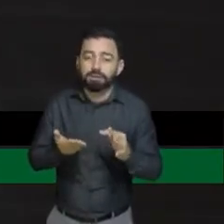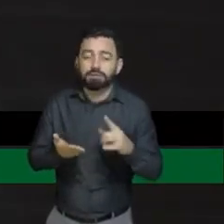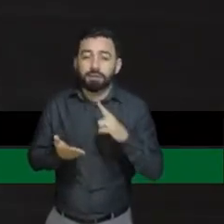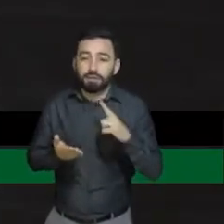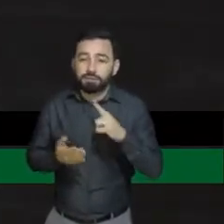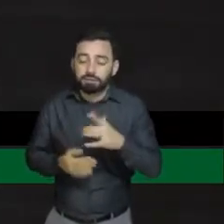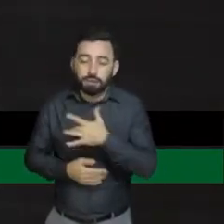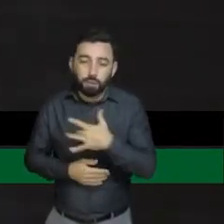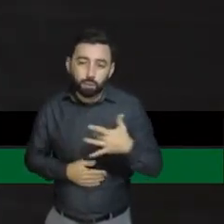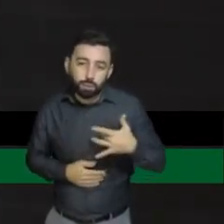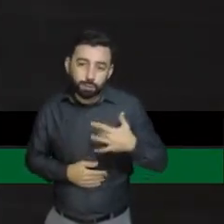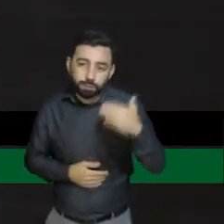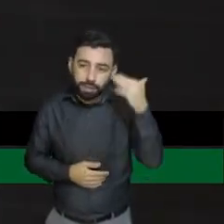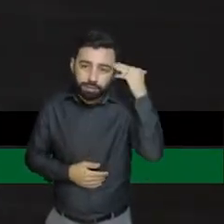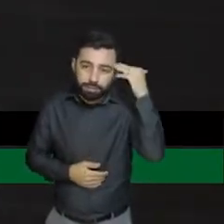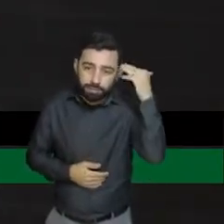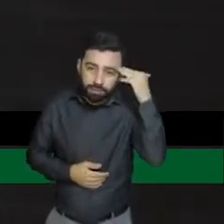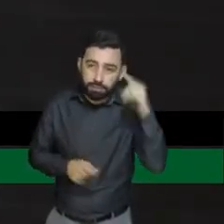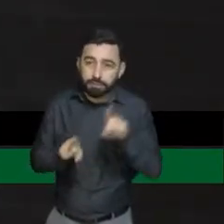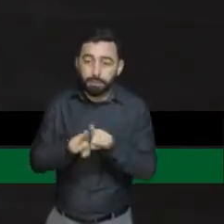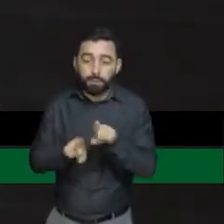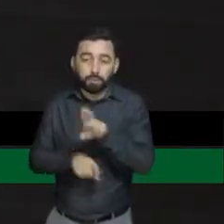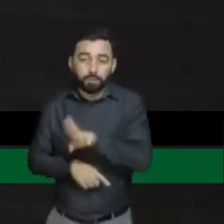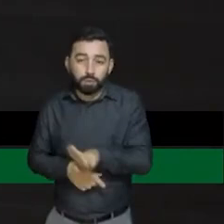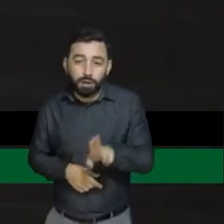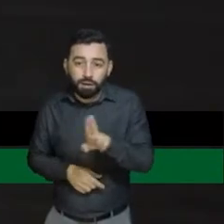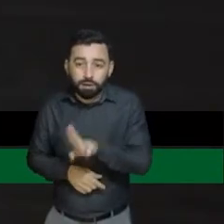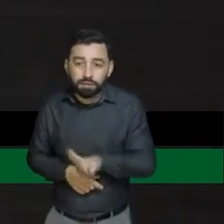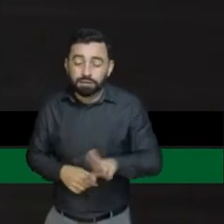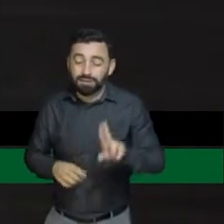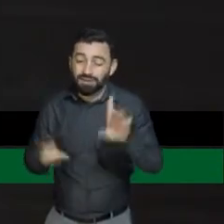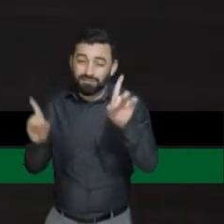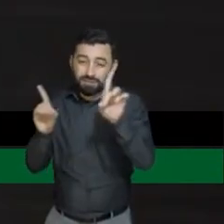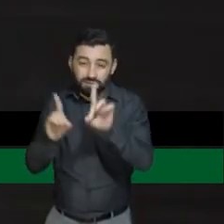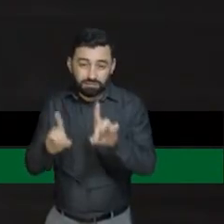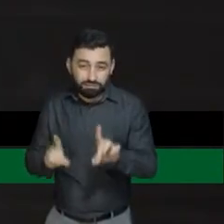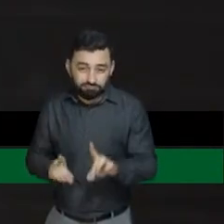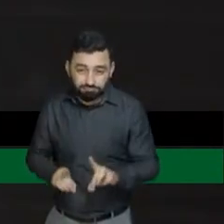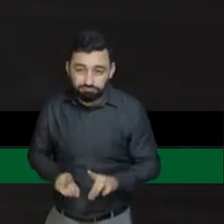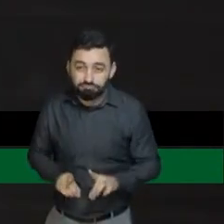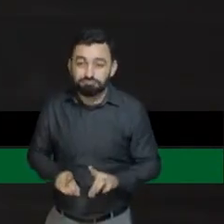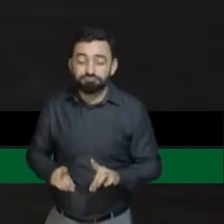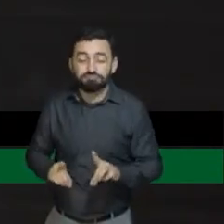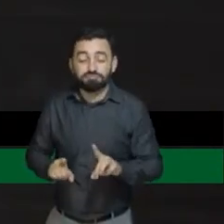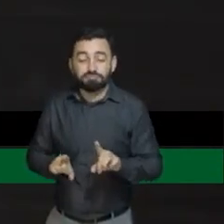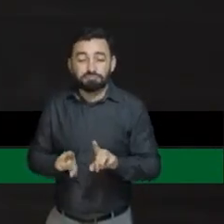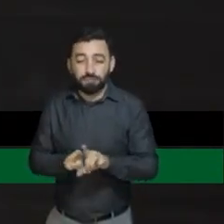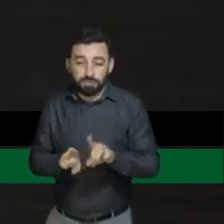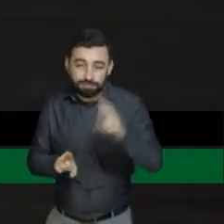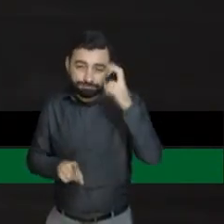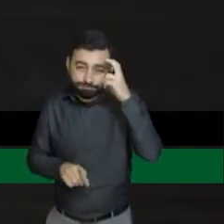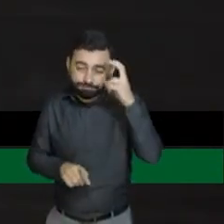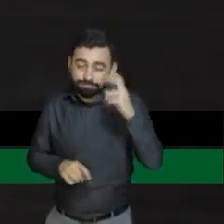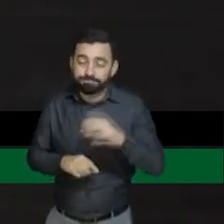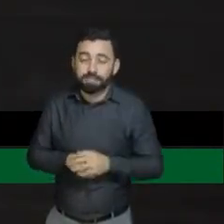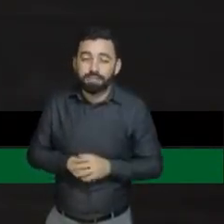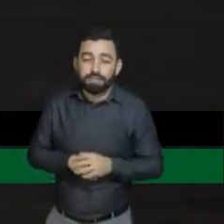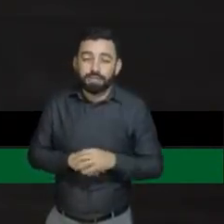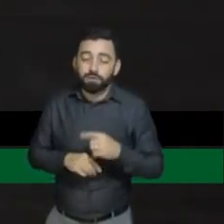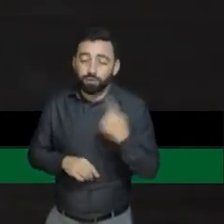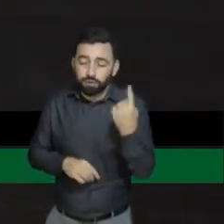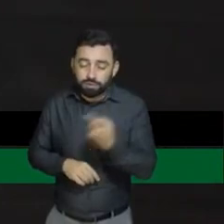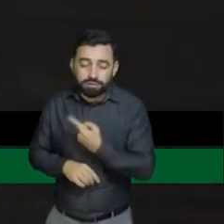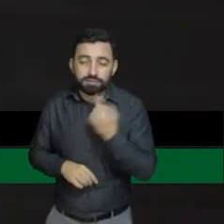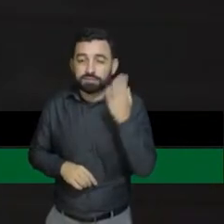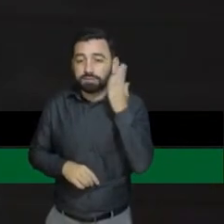mental, como para os nossos usuários, os deficientes físicos e intelectual, porque a gente entende que eles